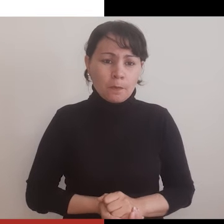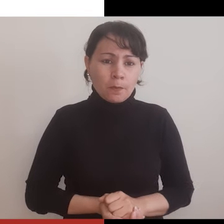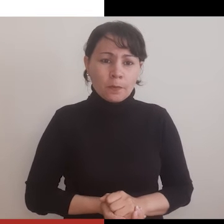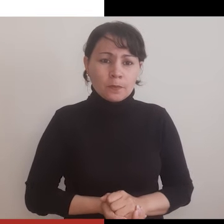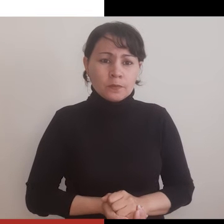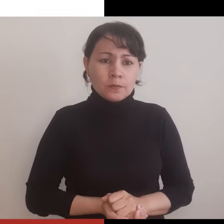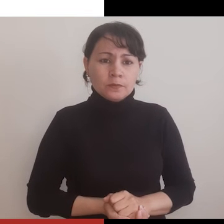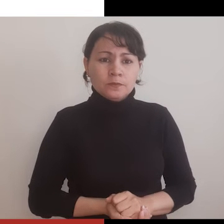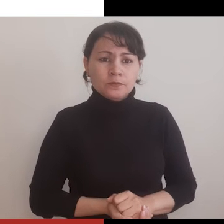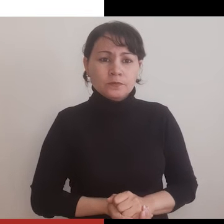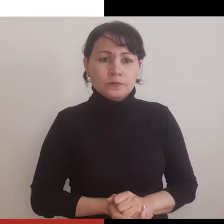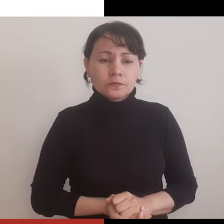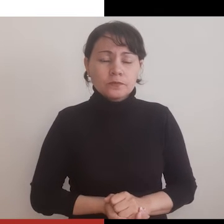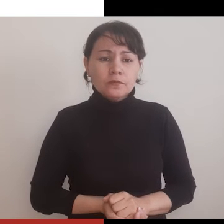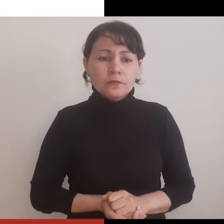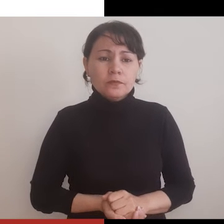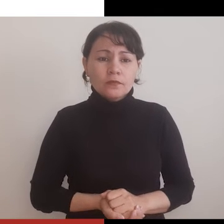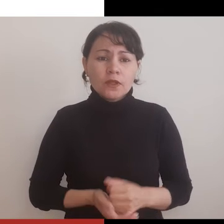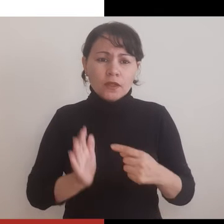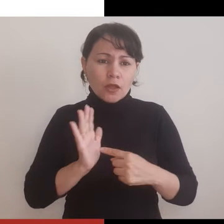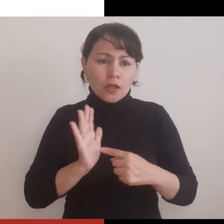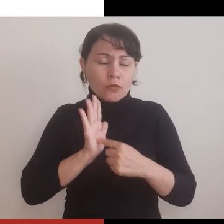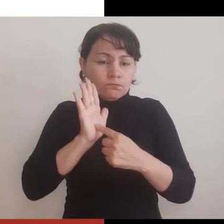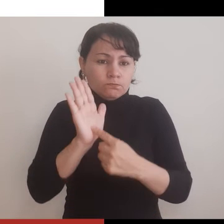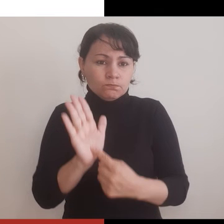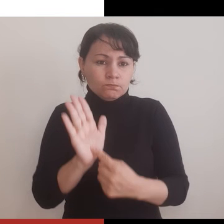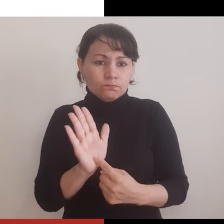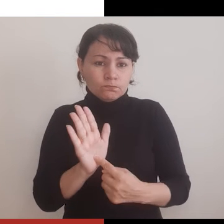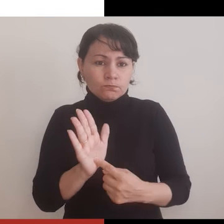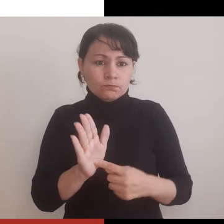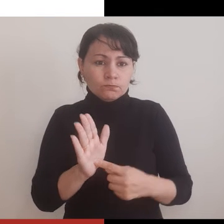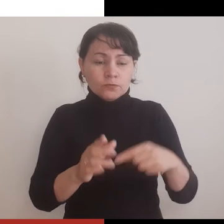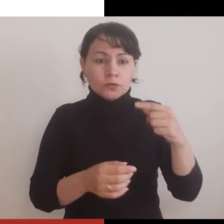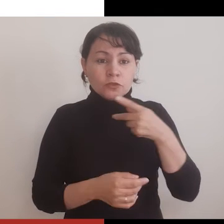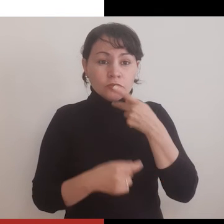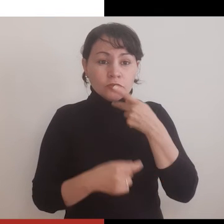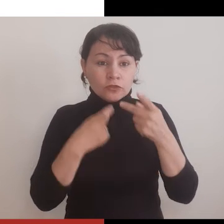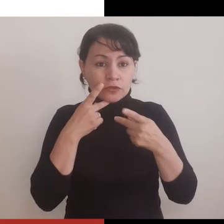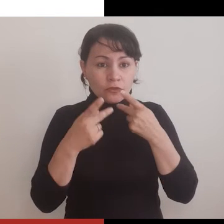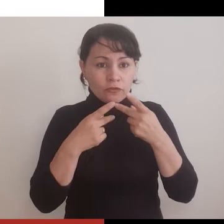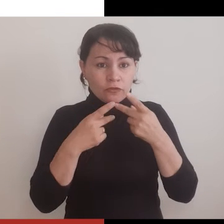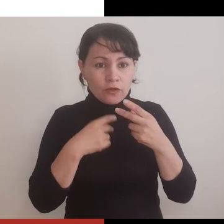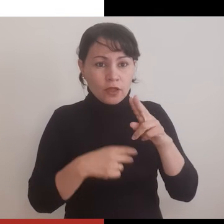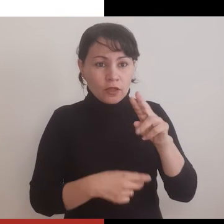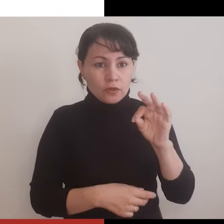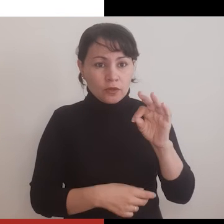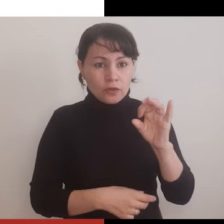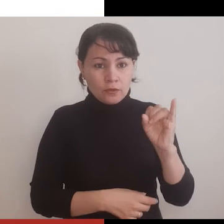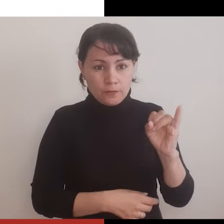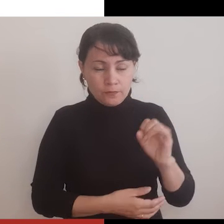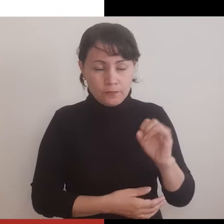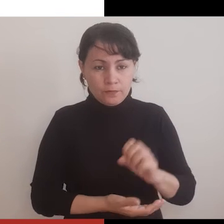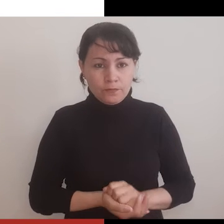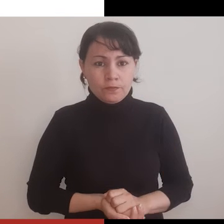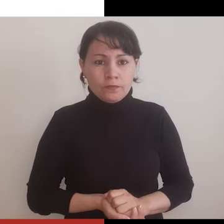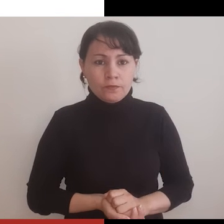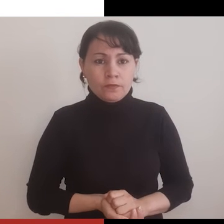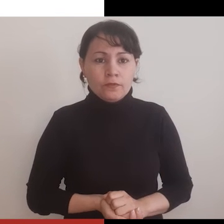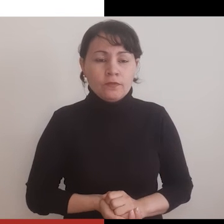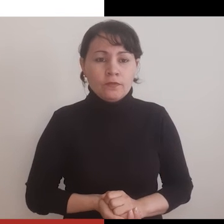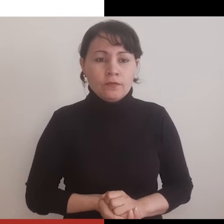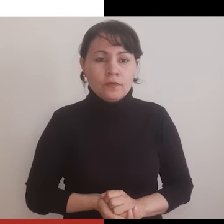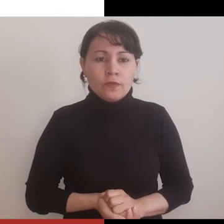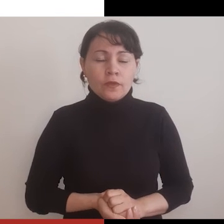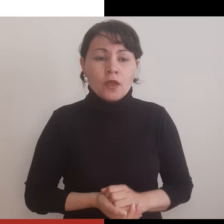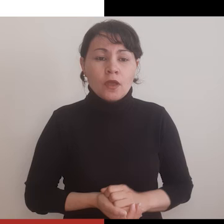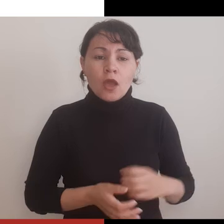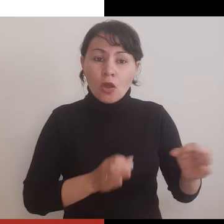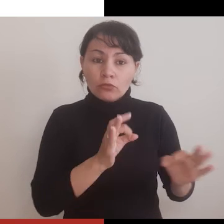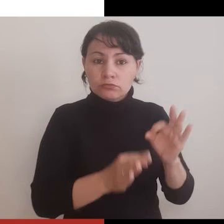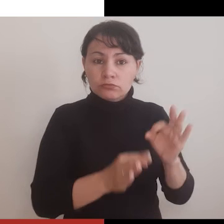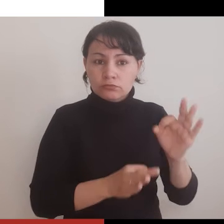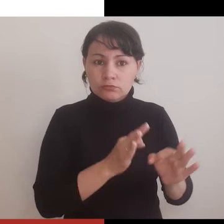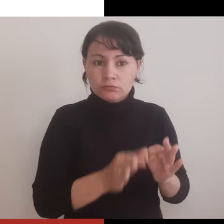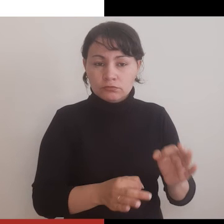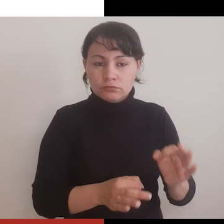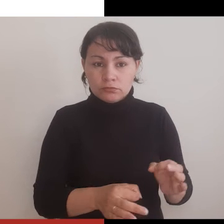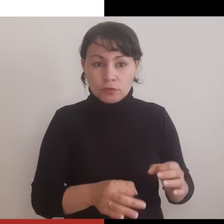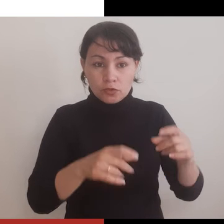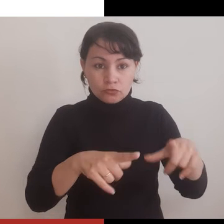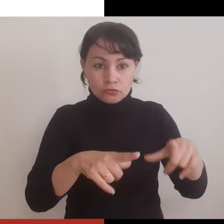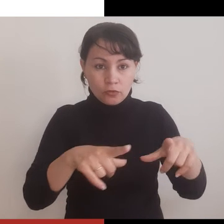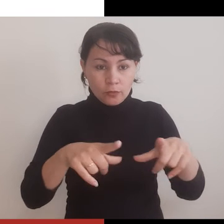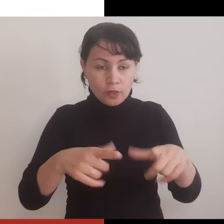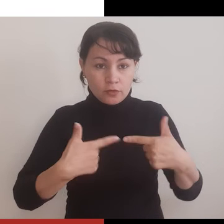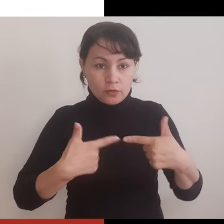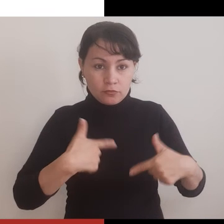são importantes aqui a serem destacados quando a gente fala de unidade de terapia intensiva, né? Dentre eles, a organização do ambiente